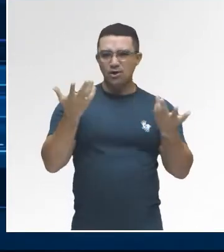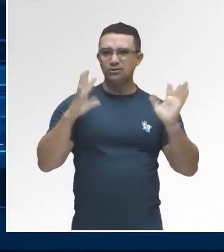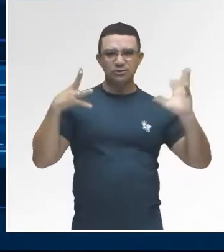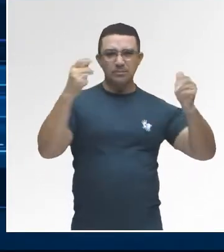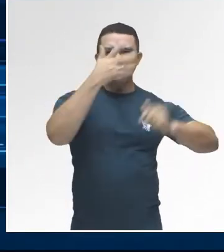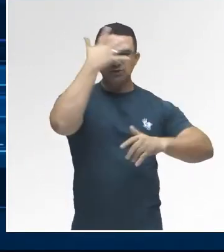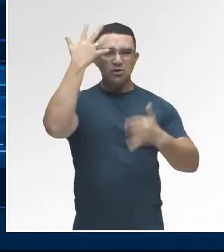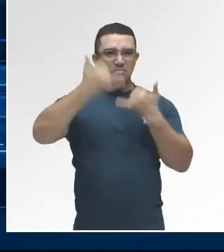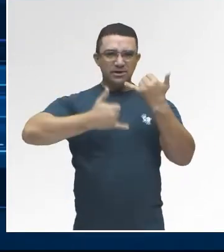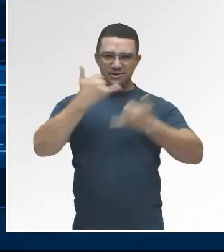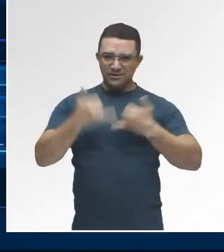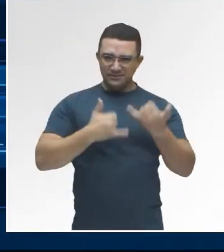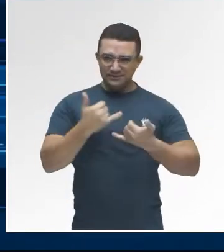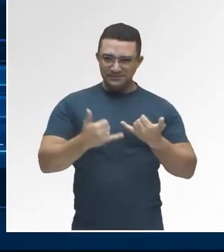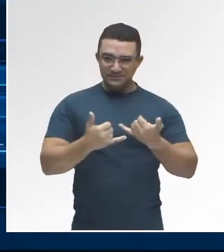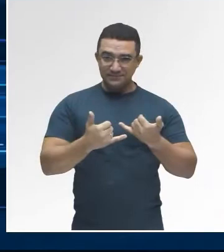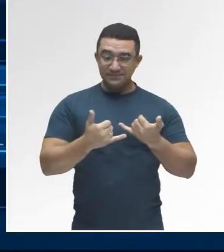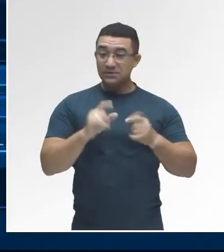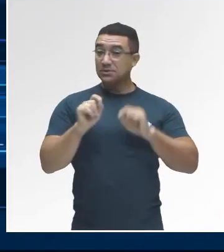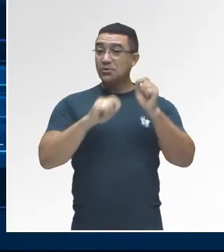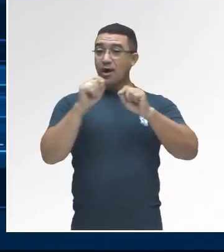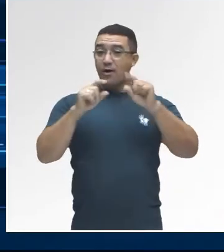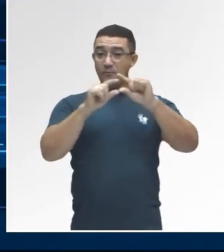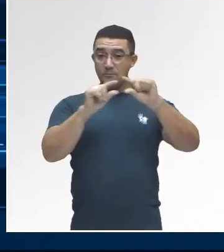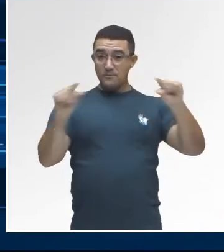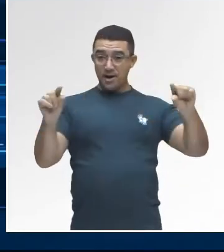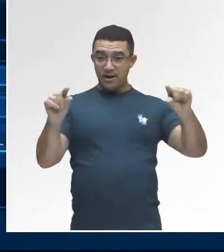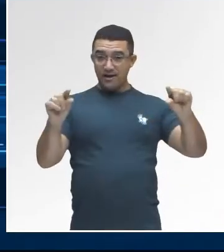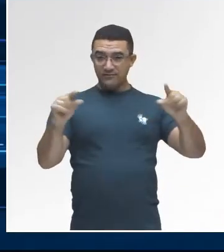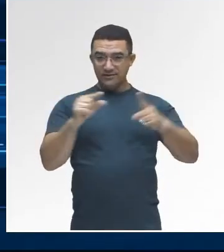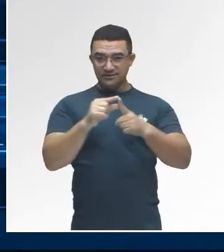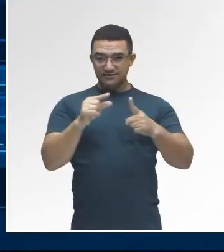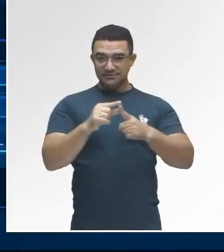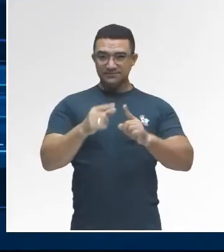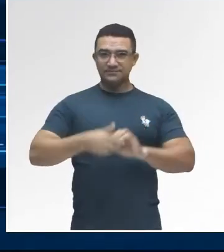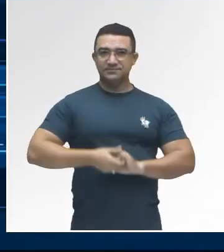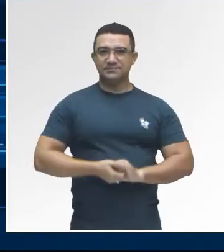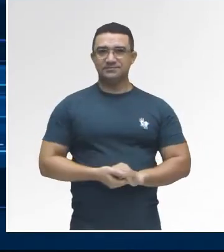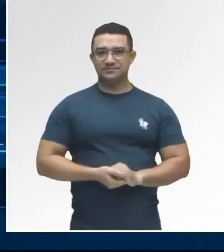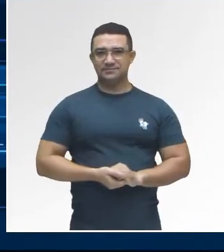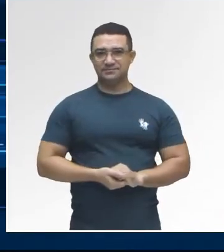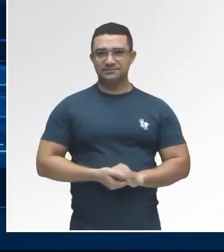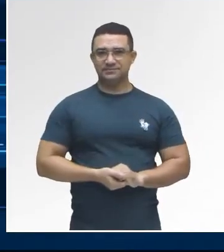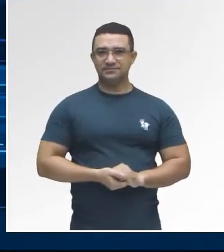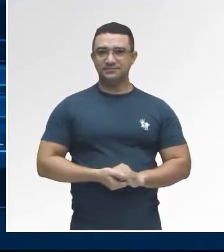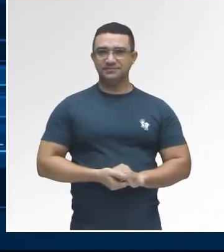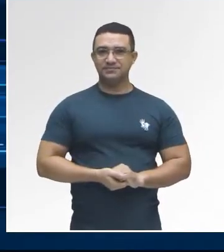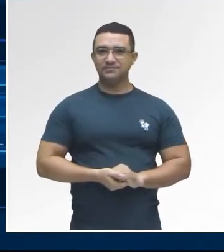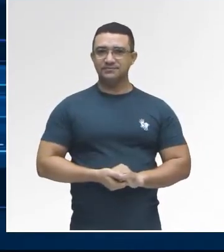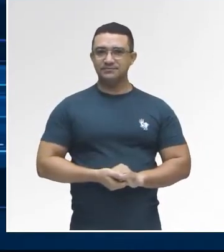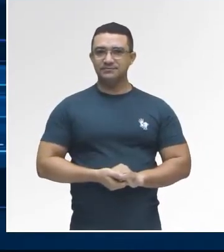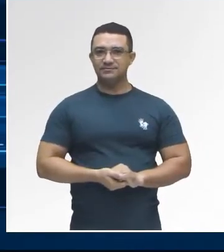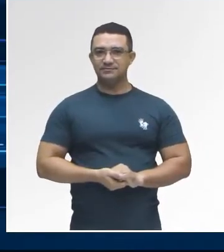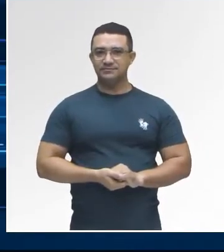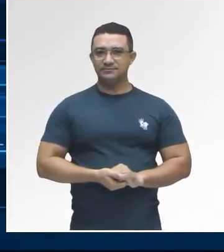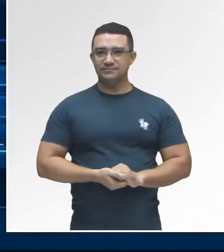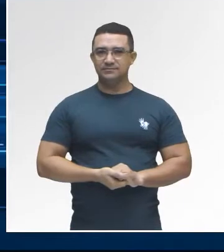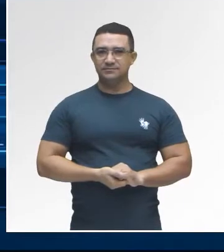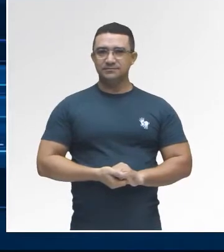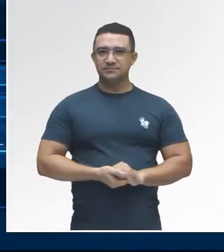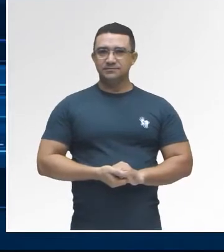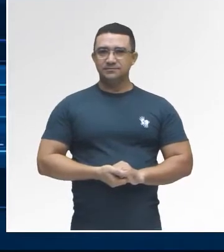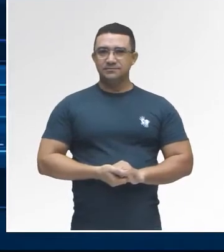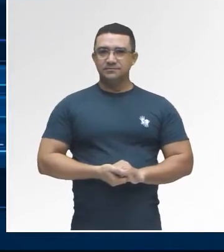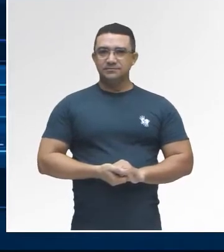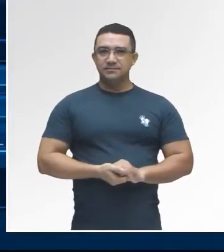aí, gente, olha só qual é a expressão que ela estava comentando, né? Vamos ver qual é. É a Fancy Dress Party, né? Fancy Dress Party,